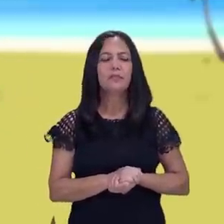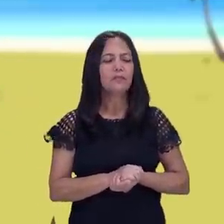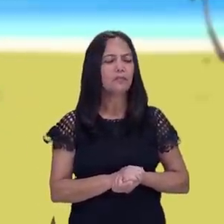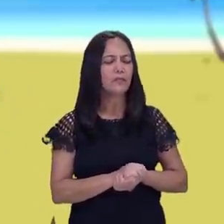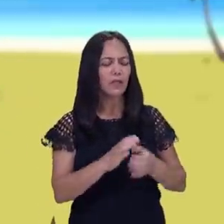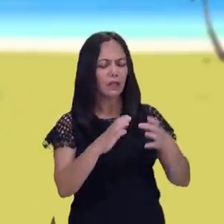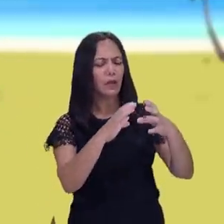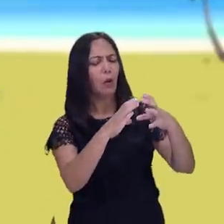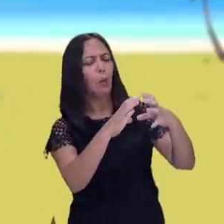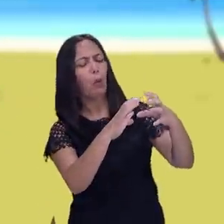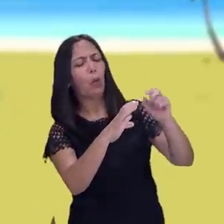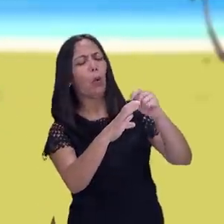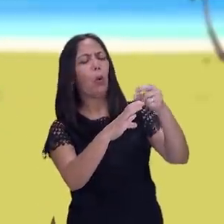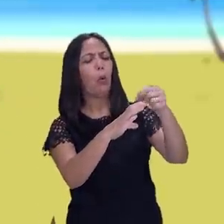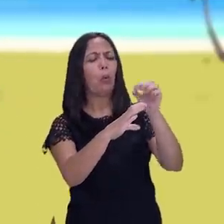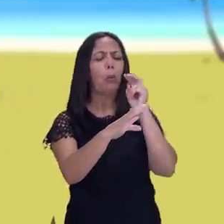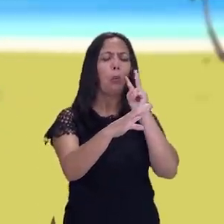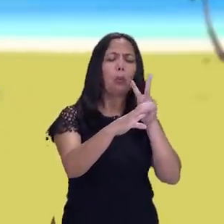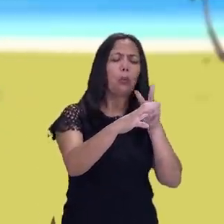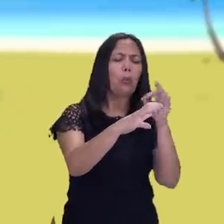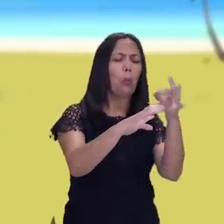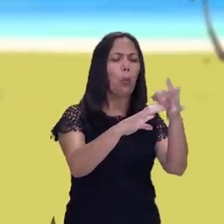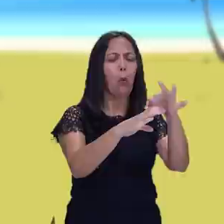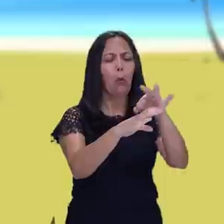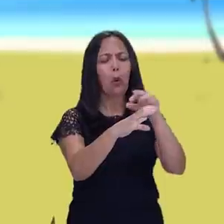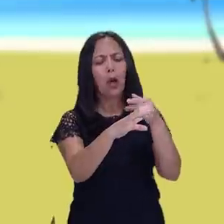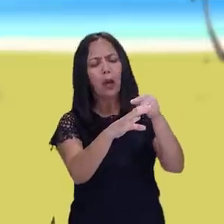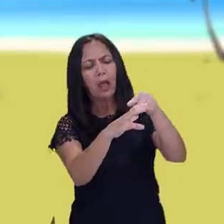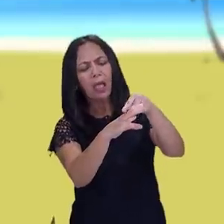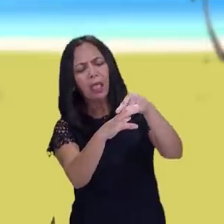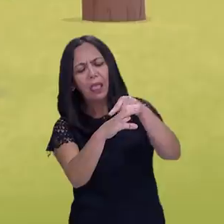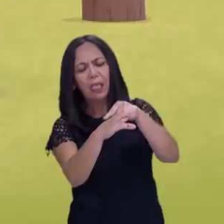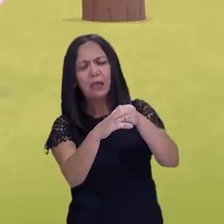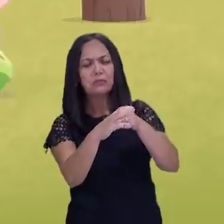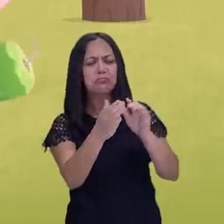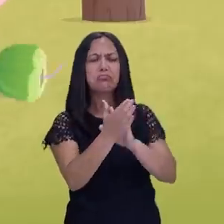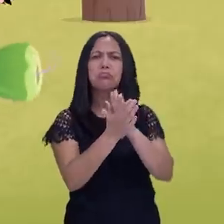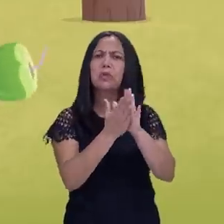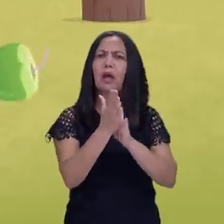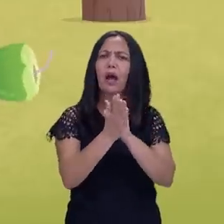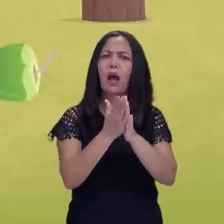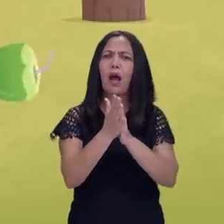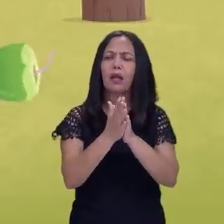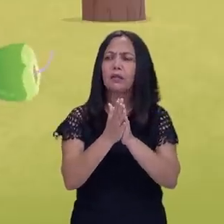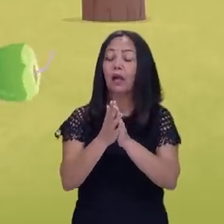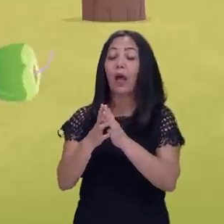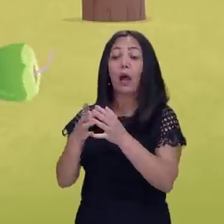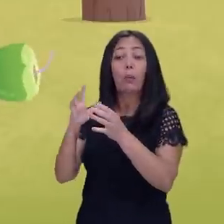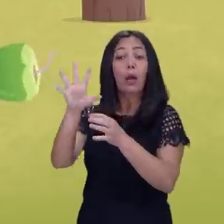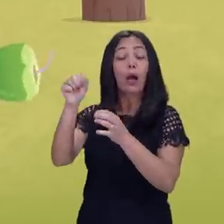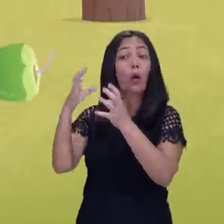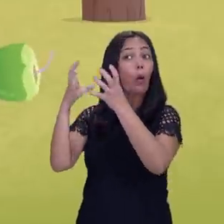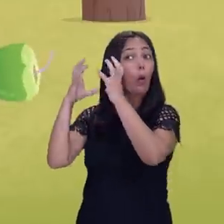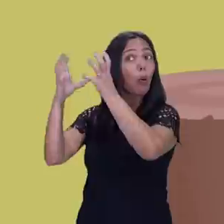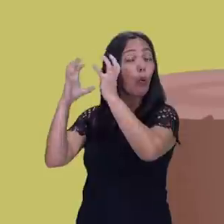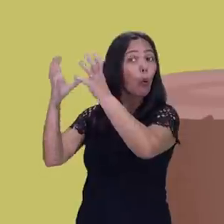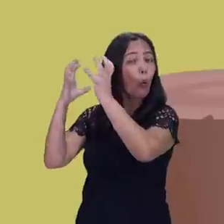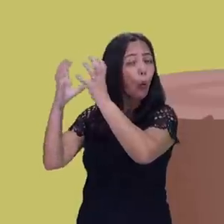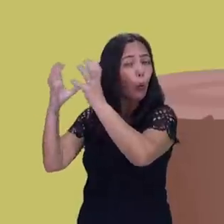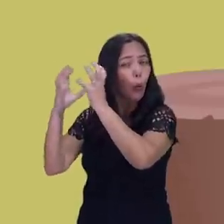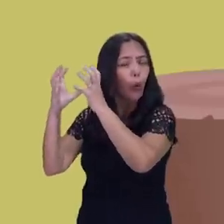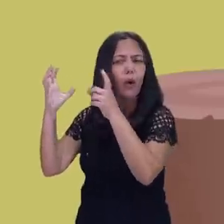Eu não tô vendo nada aqui. Nem buraco, nem rachadura. Vou chacoalhar o coco até a água sair.